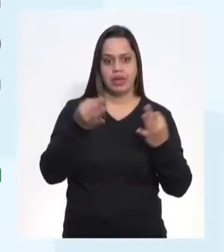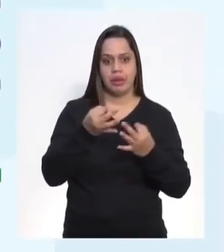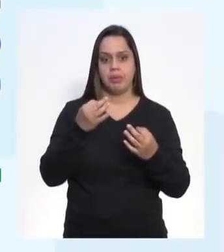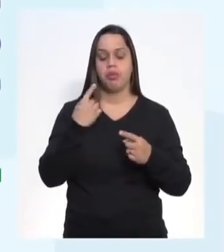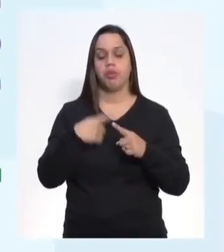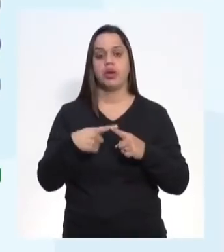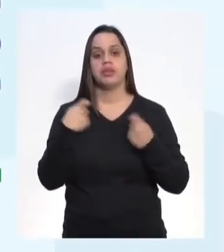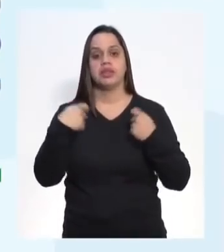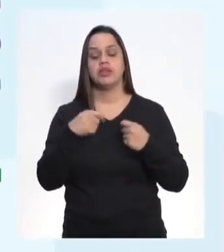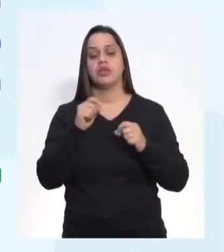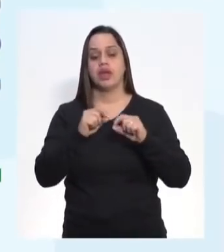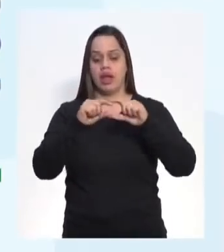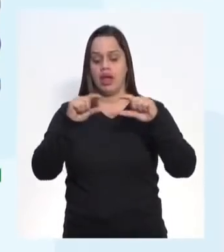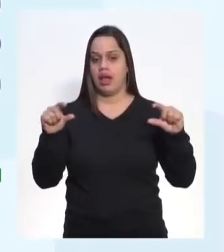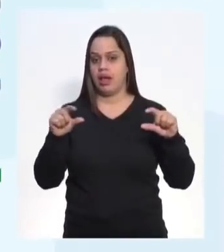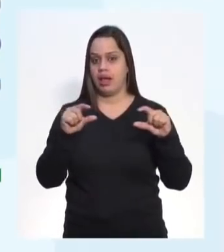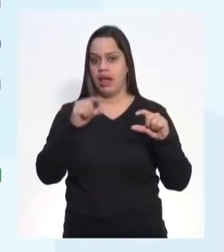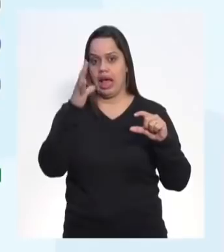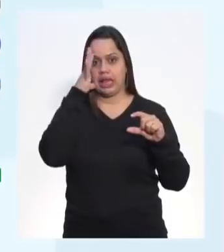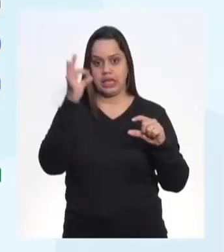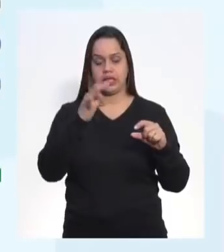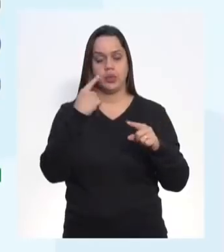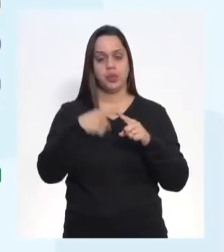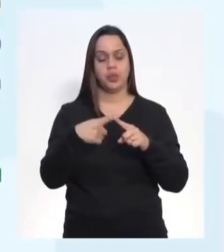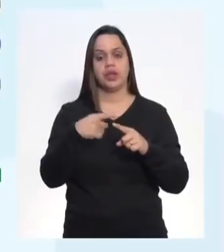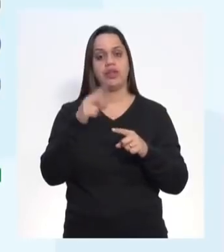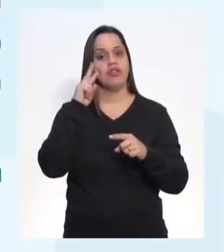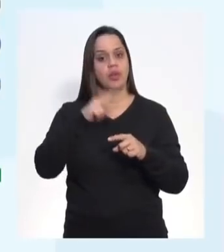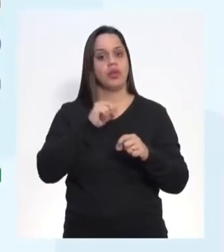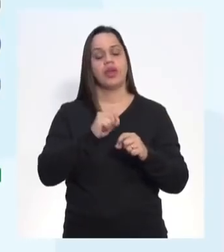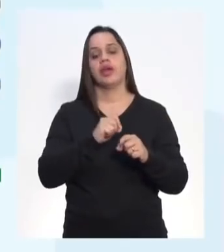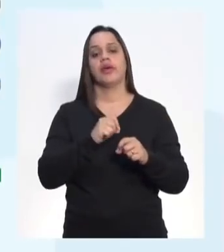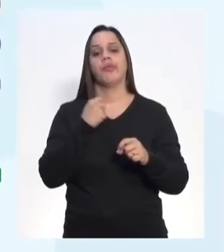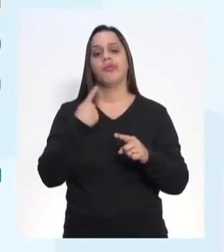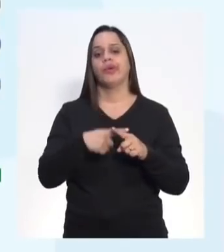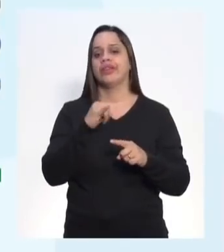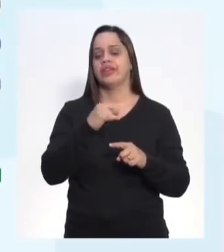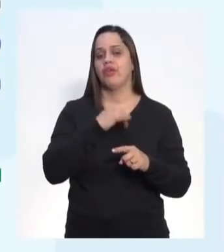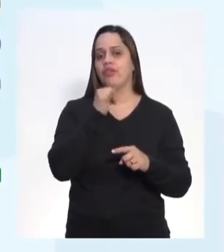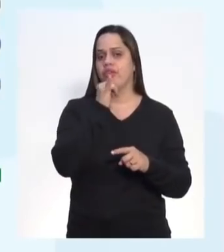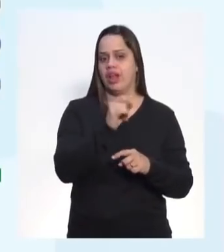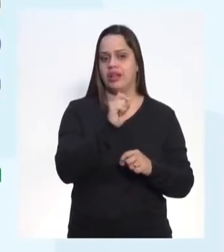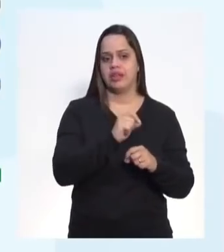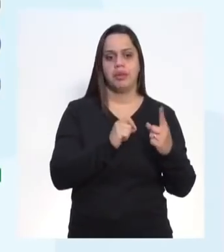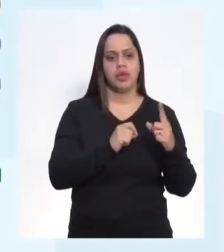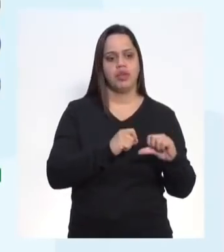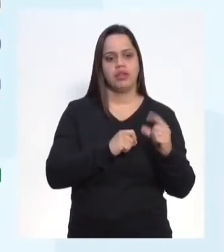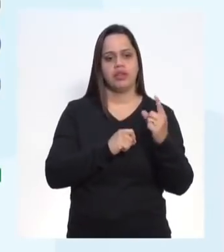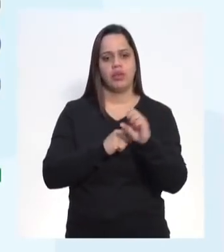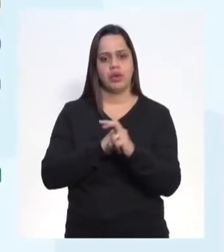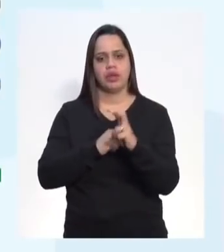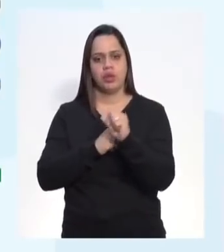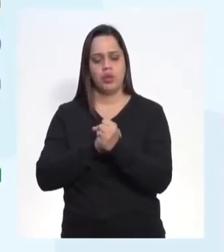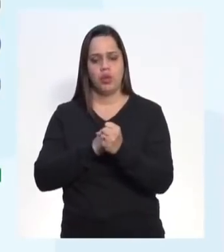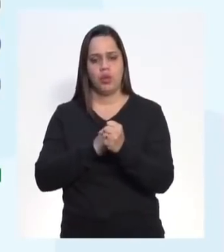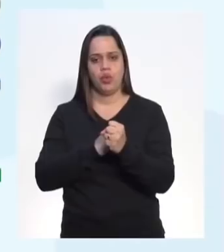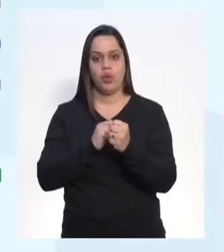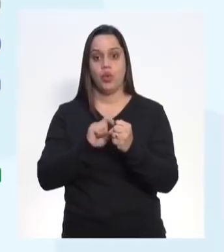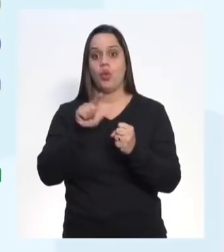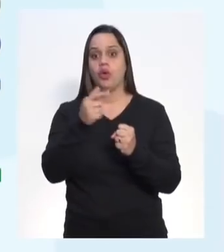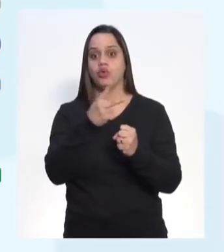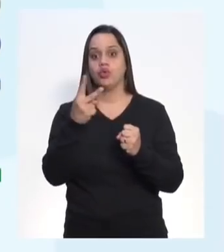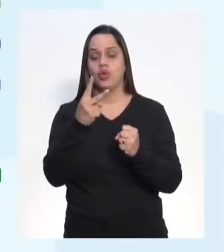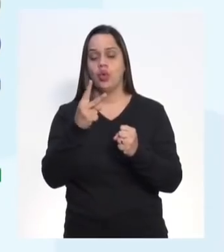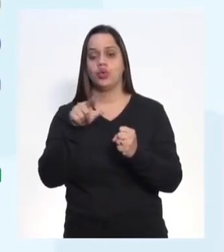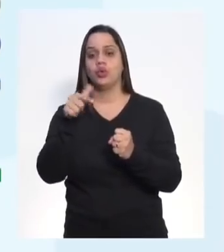que a definição seria de 4 em 4 anos. Se eu falasse que era 1958, qual que são os dois próximos, né? No